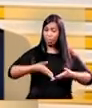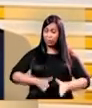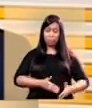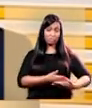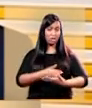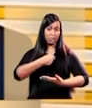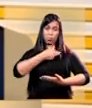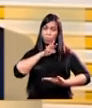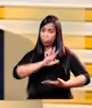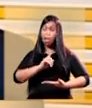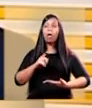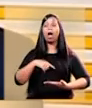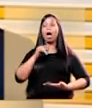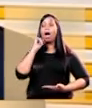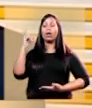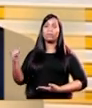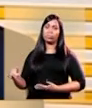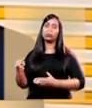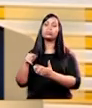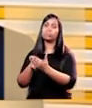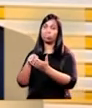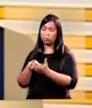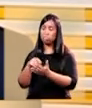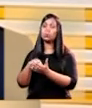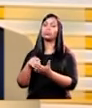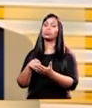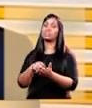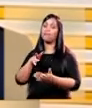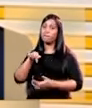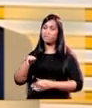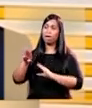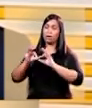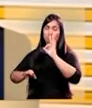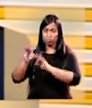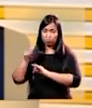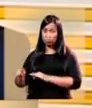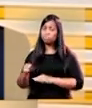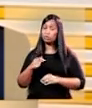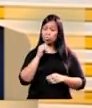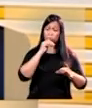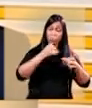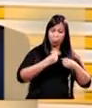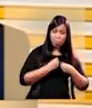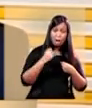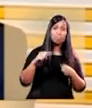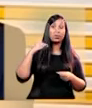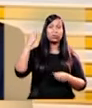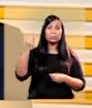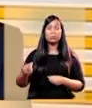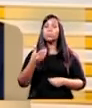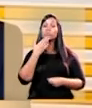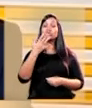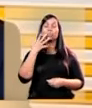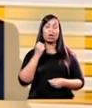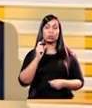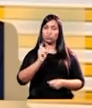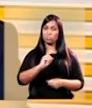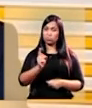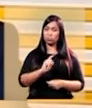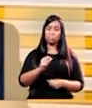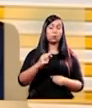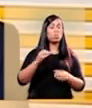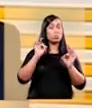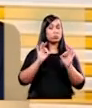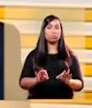quer a criança, comunique à Vara da Infância e Juventude. Não peguem essa criança para depois pedir